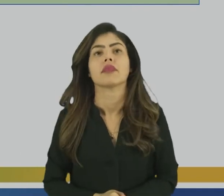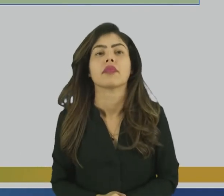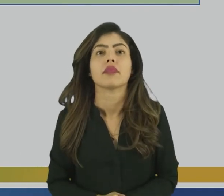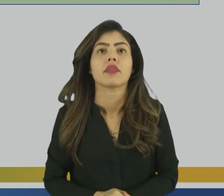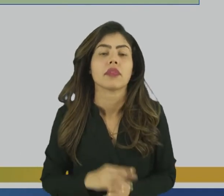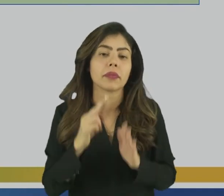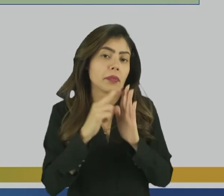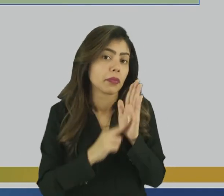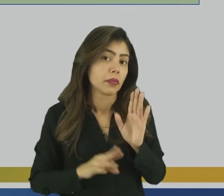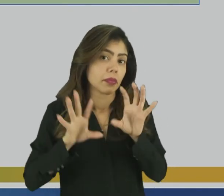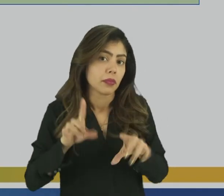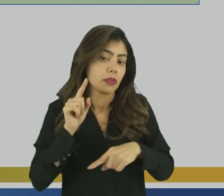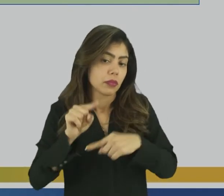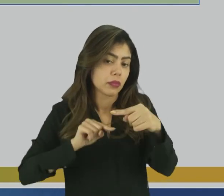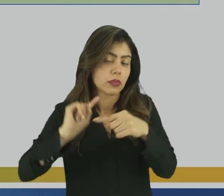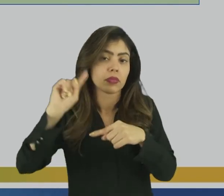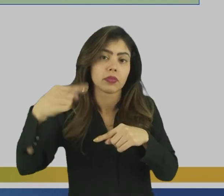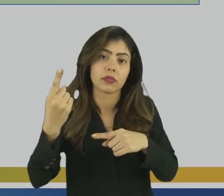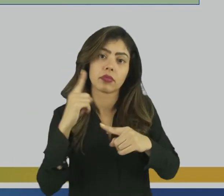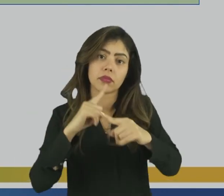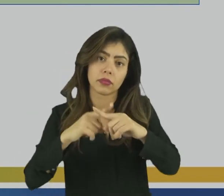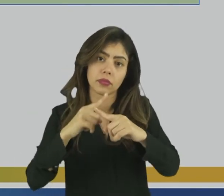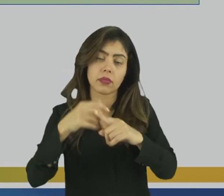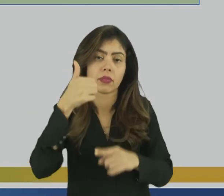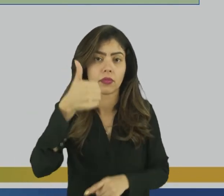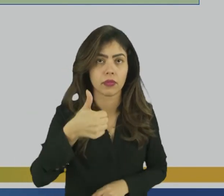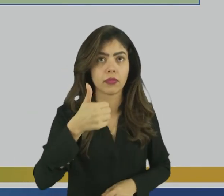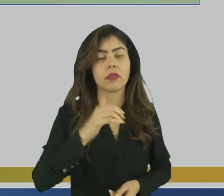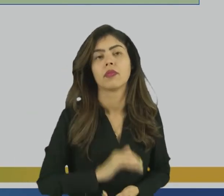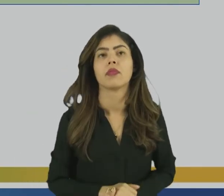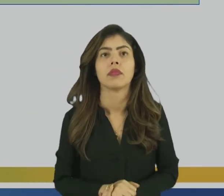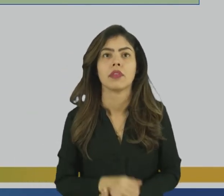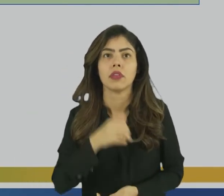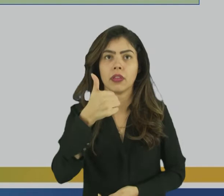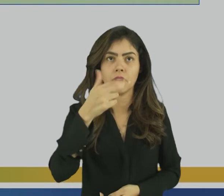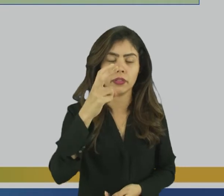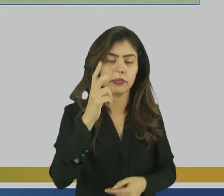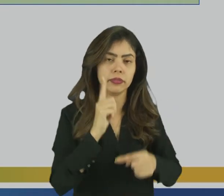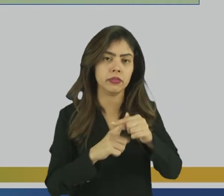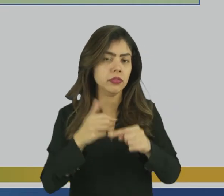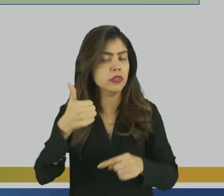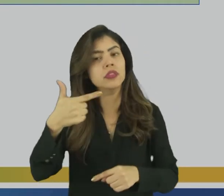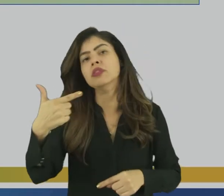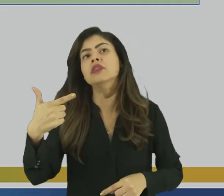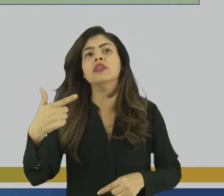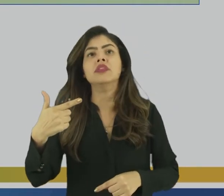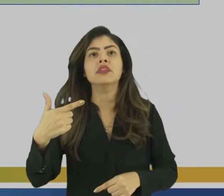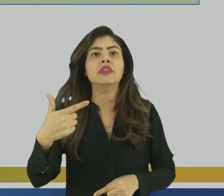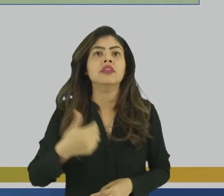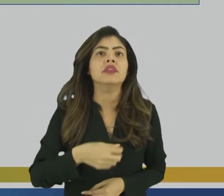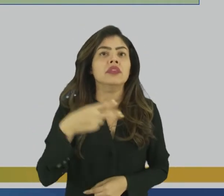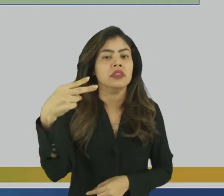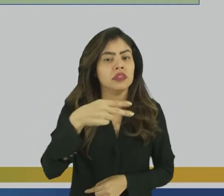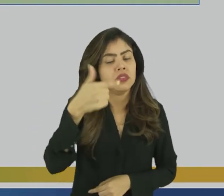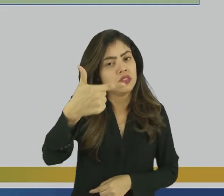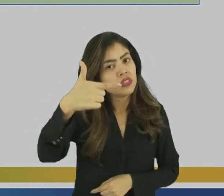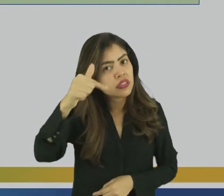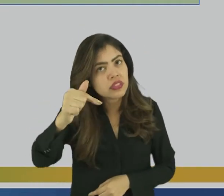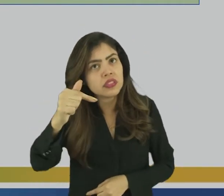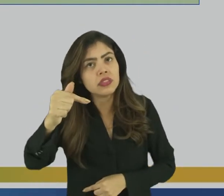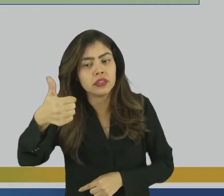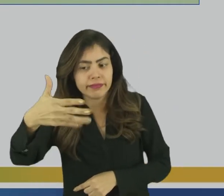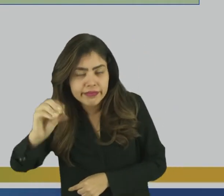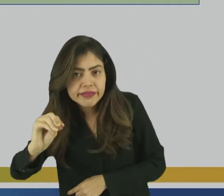regra assim, divide para depois multiplicar, certo? E 15 mais 12, pessoal, vai dar 27. 27